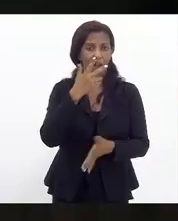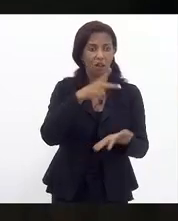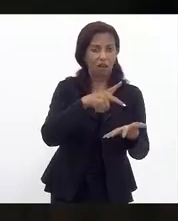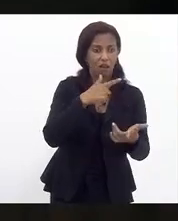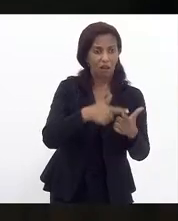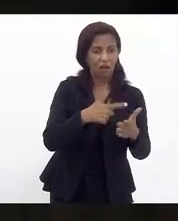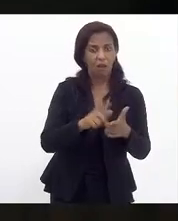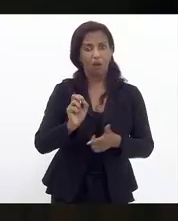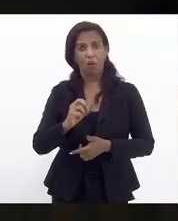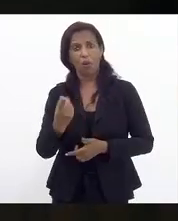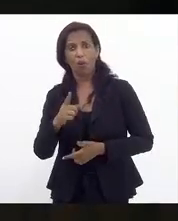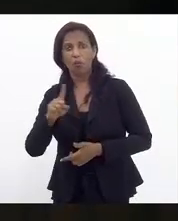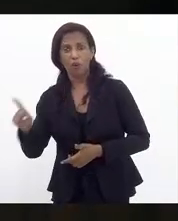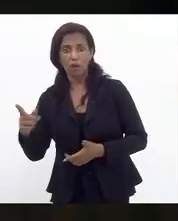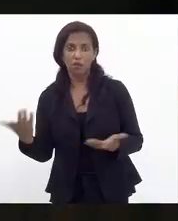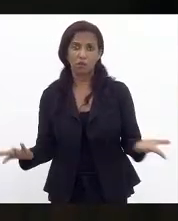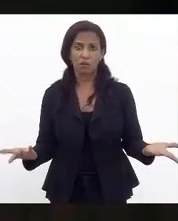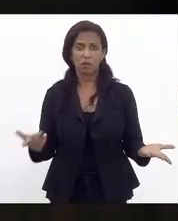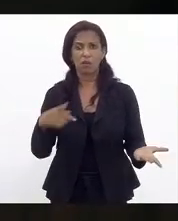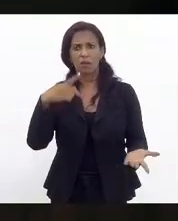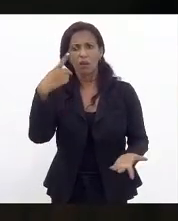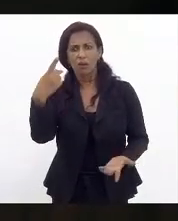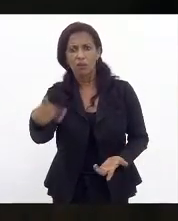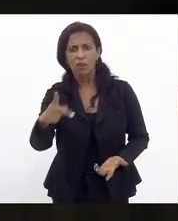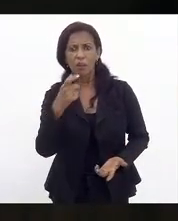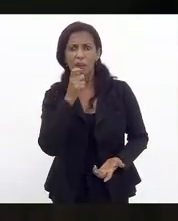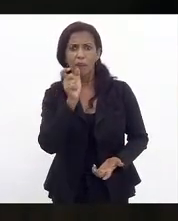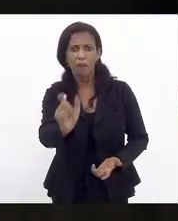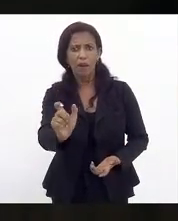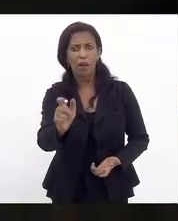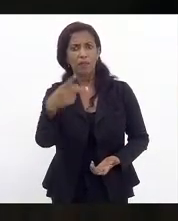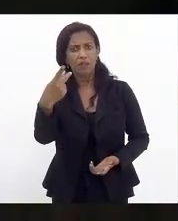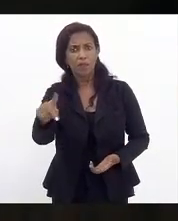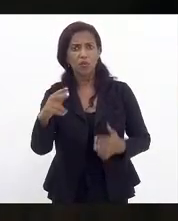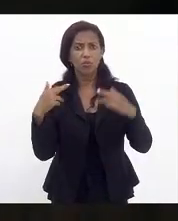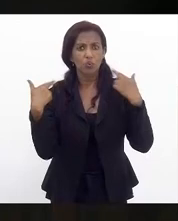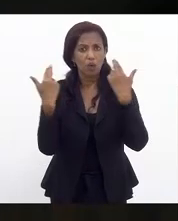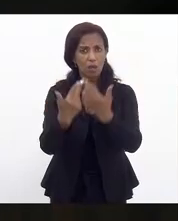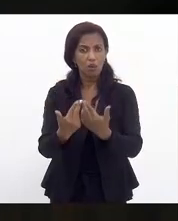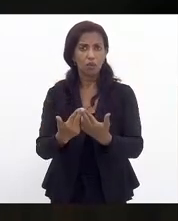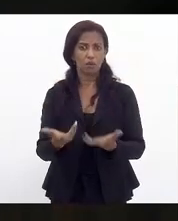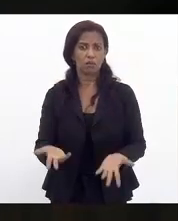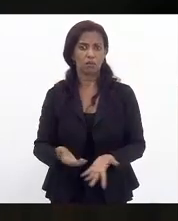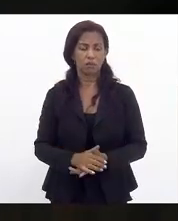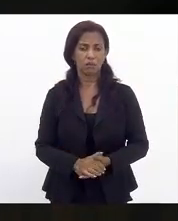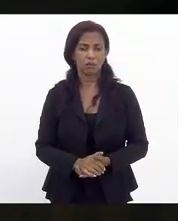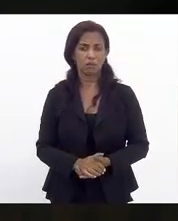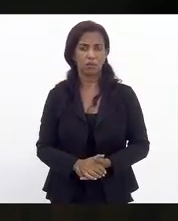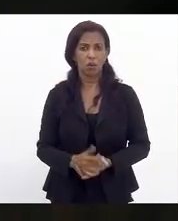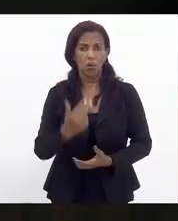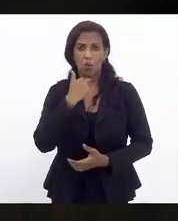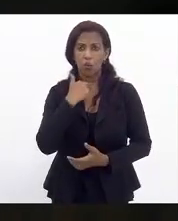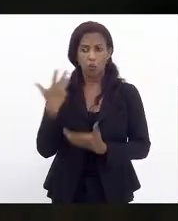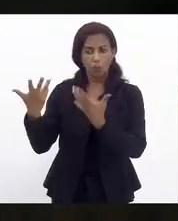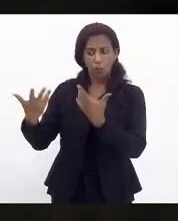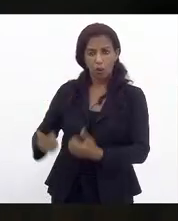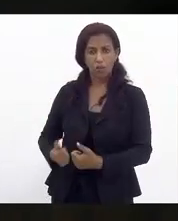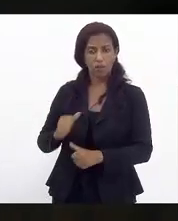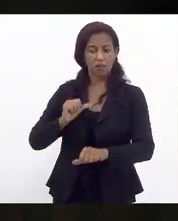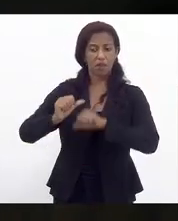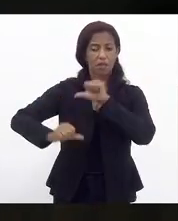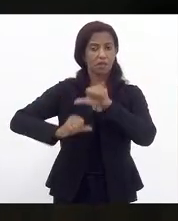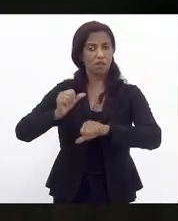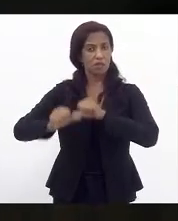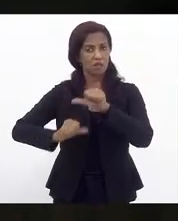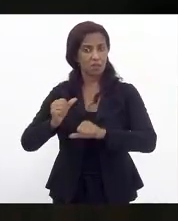não não é o silêncio a deputada faça uso de sua palavra amanhã durante a sessão eu faço as críticas necessárias porque eu não posso permitir que se